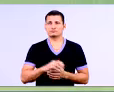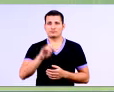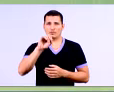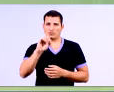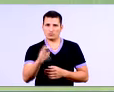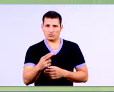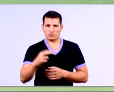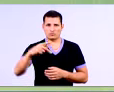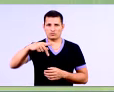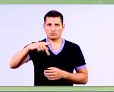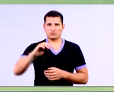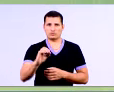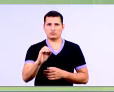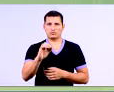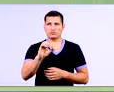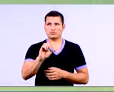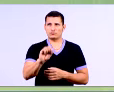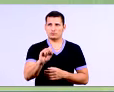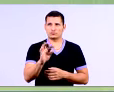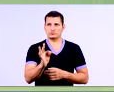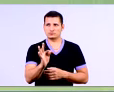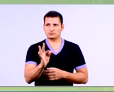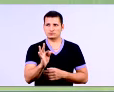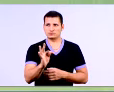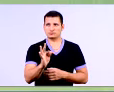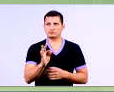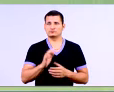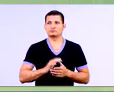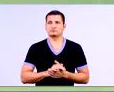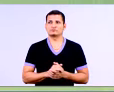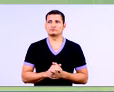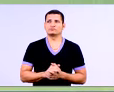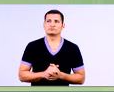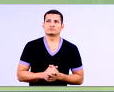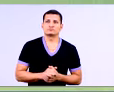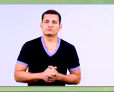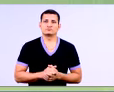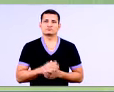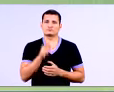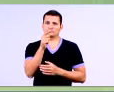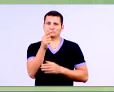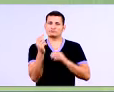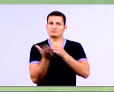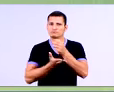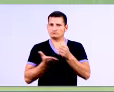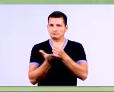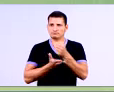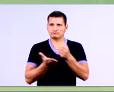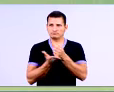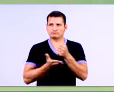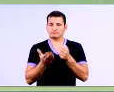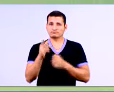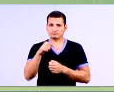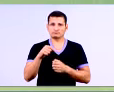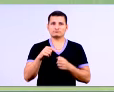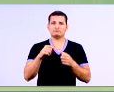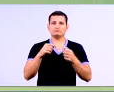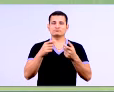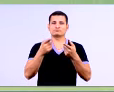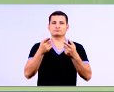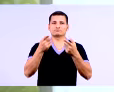ou eu irei utilizar o post. Essa é a estrutura básica que um formulário